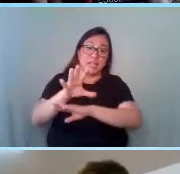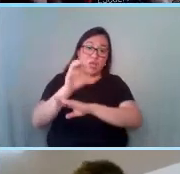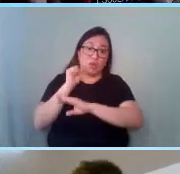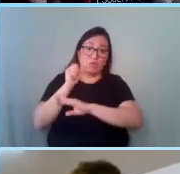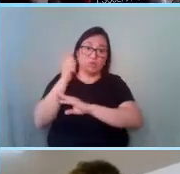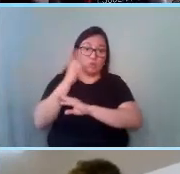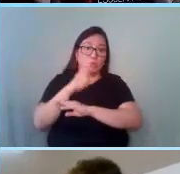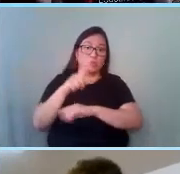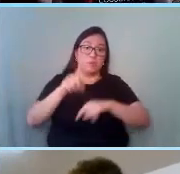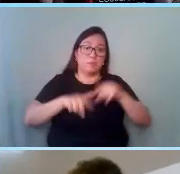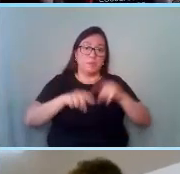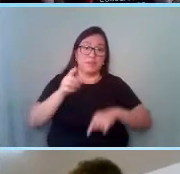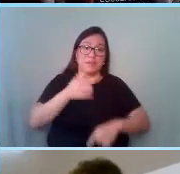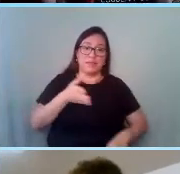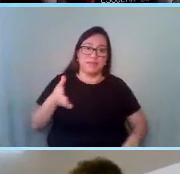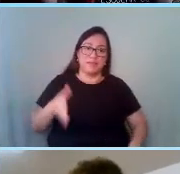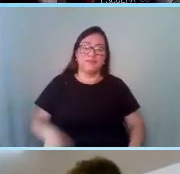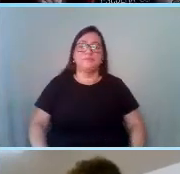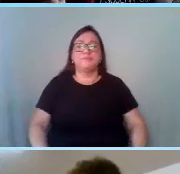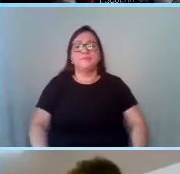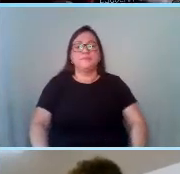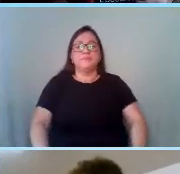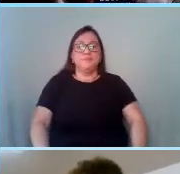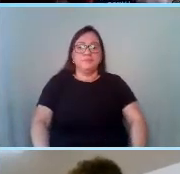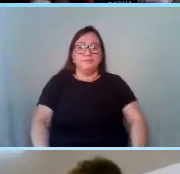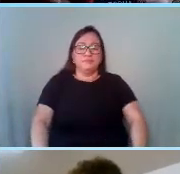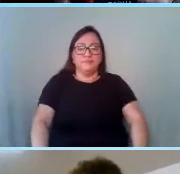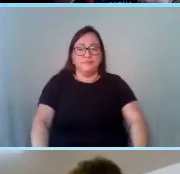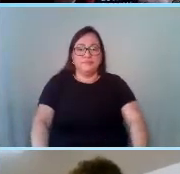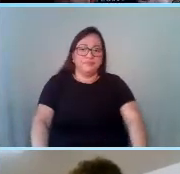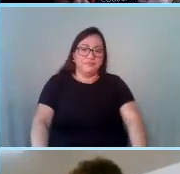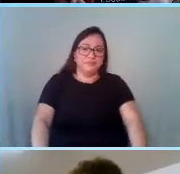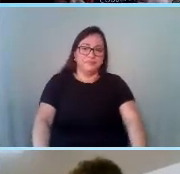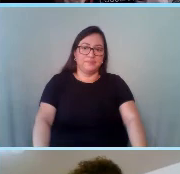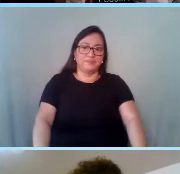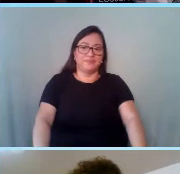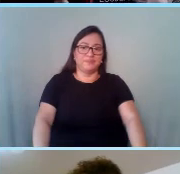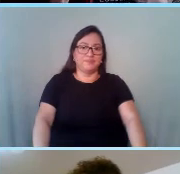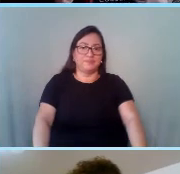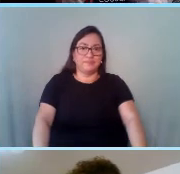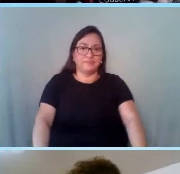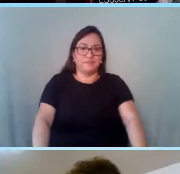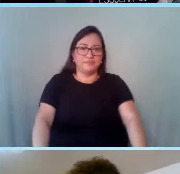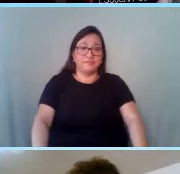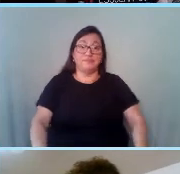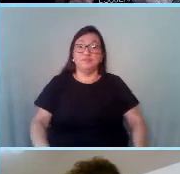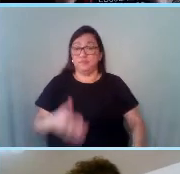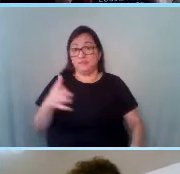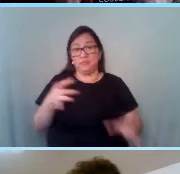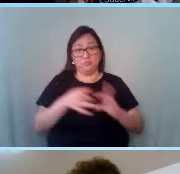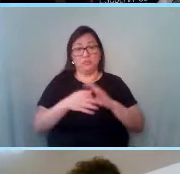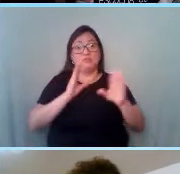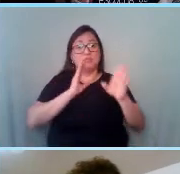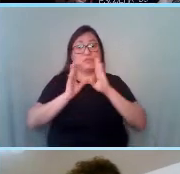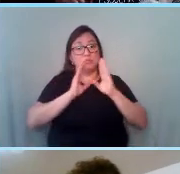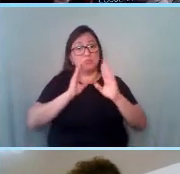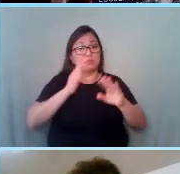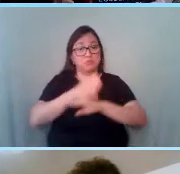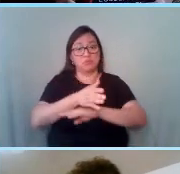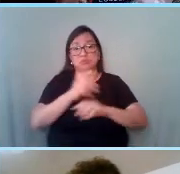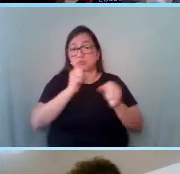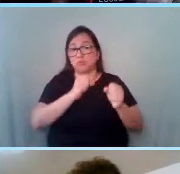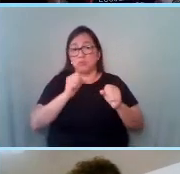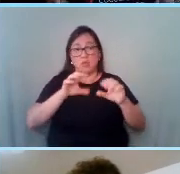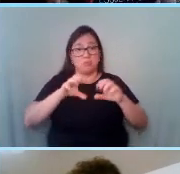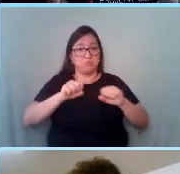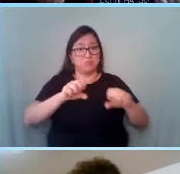também nos comentários no Facebook, se não me engano. Então, vocês podem acessar por esse site o documento. Lá